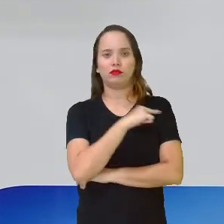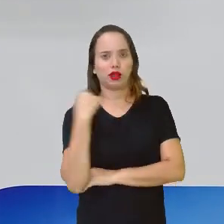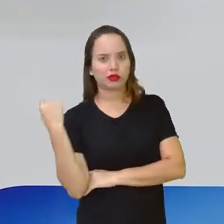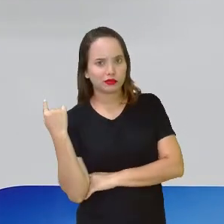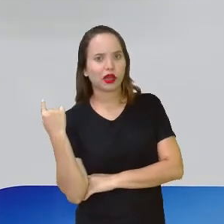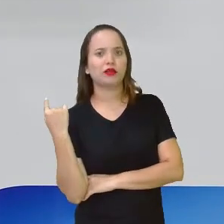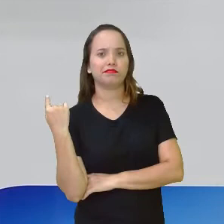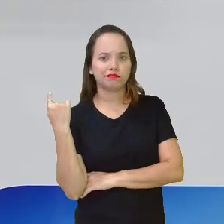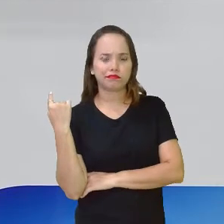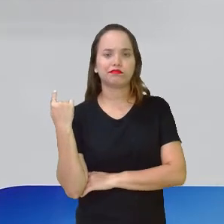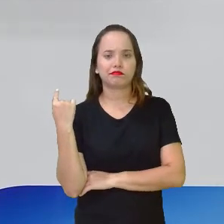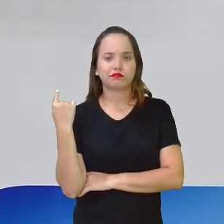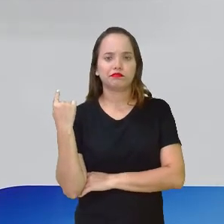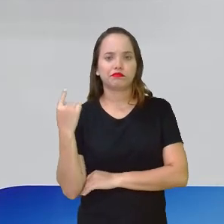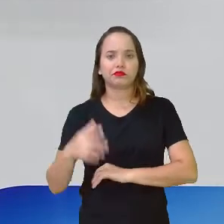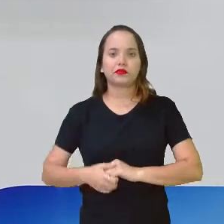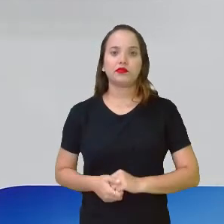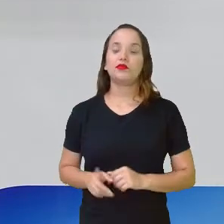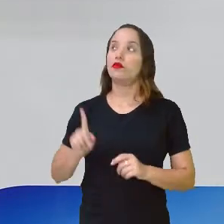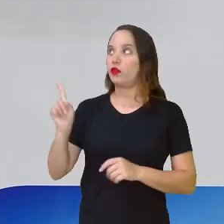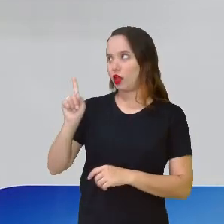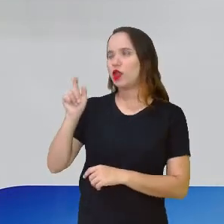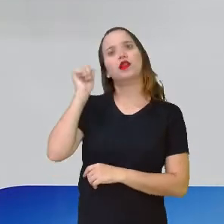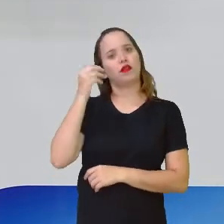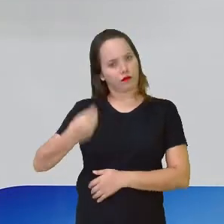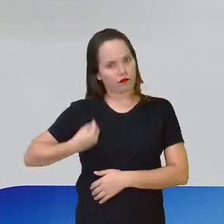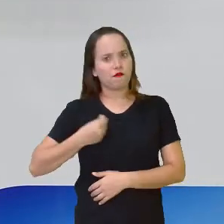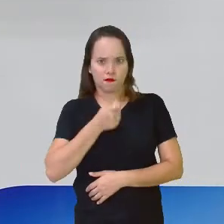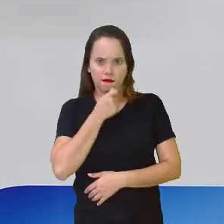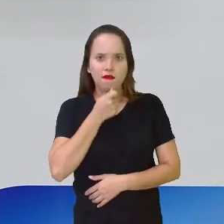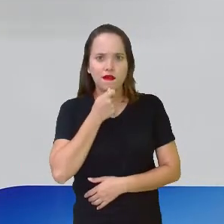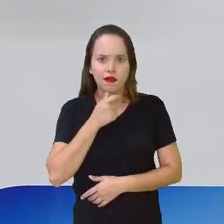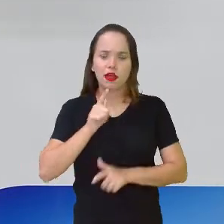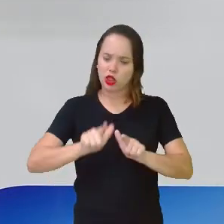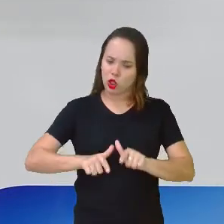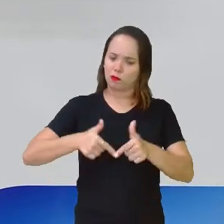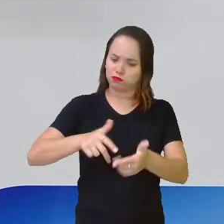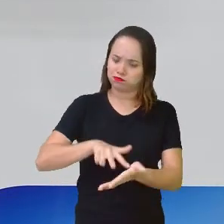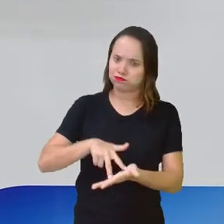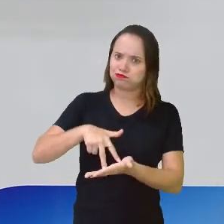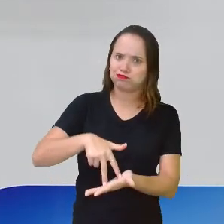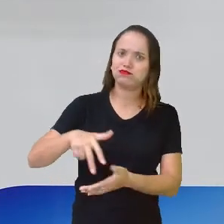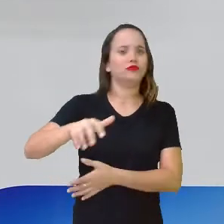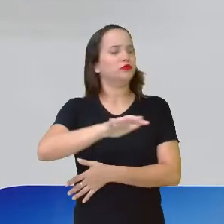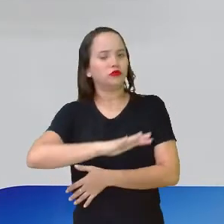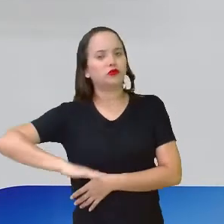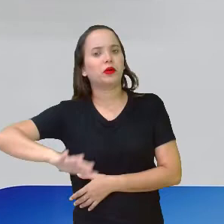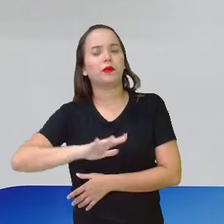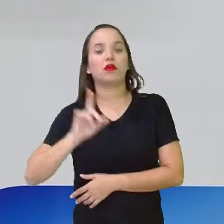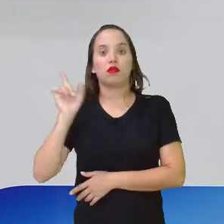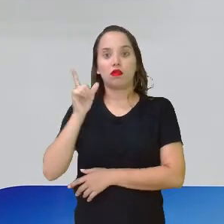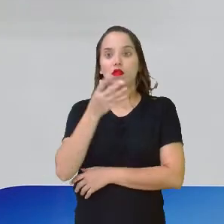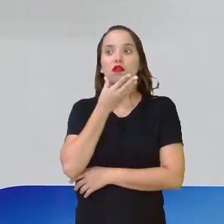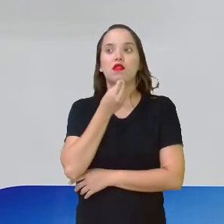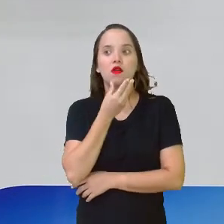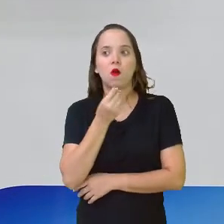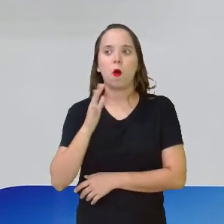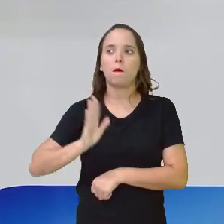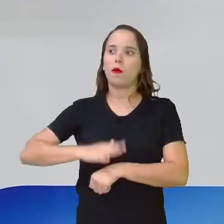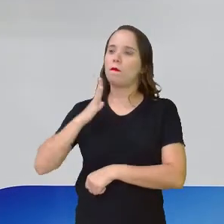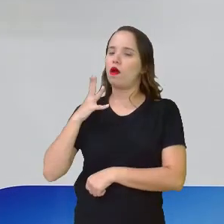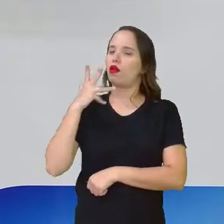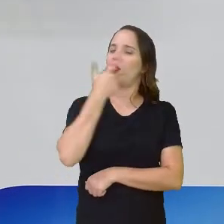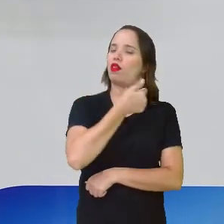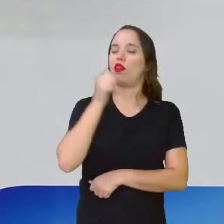ilegal. E ele é vivo, ele é um ativista ambiental, tem livros super bacanas, e ele é o homem mais bonito do Brasil.